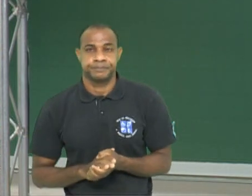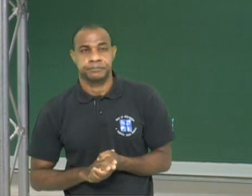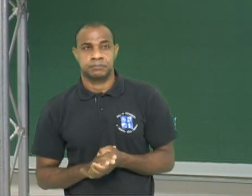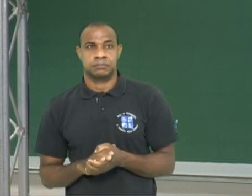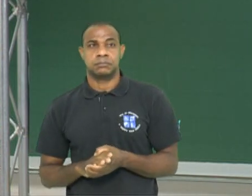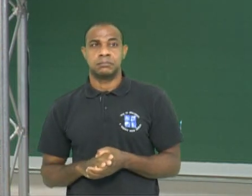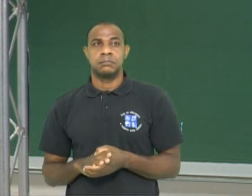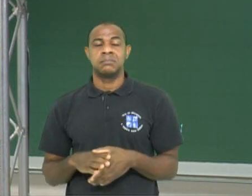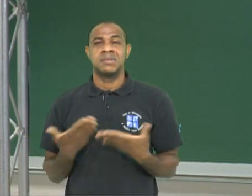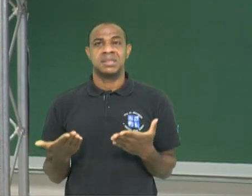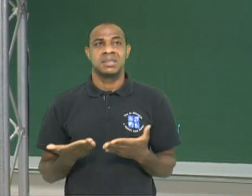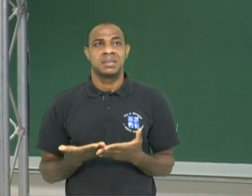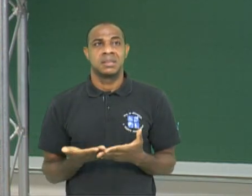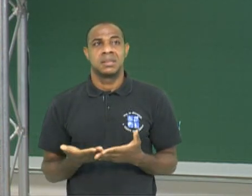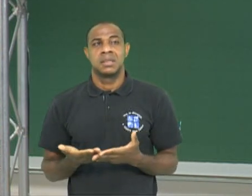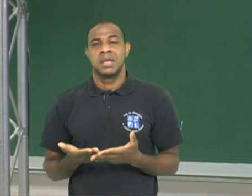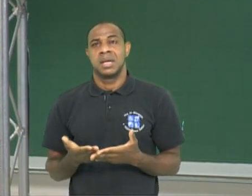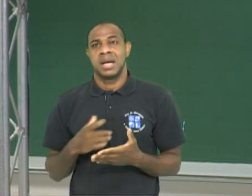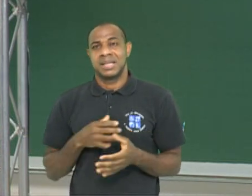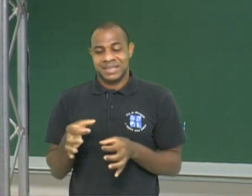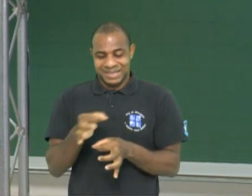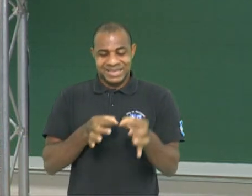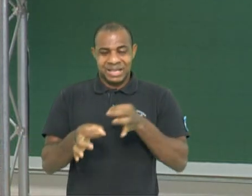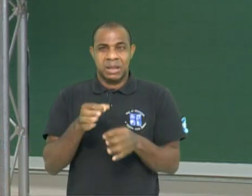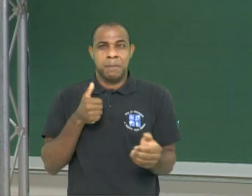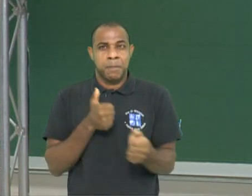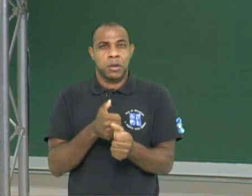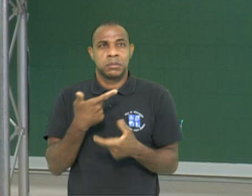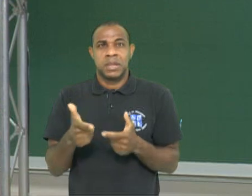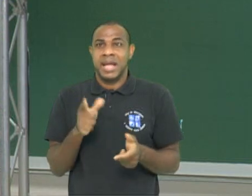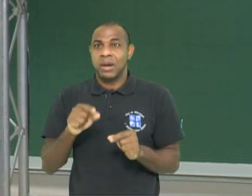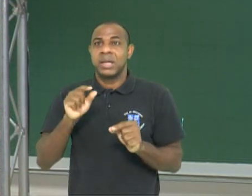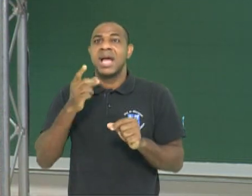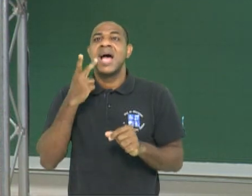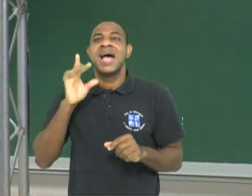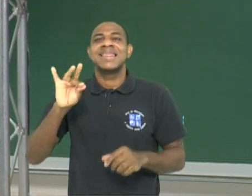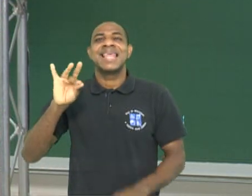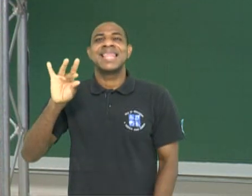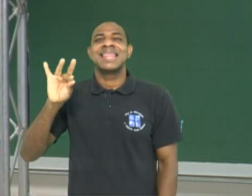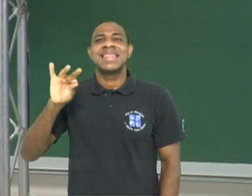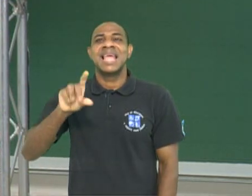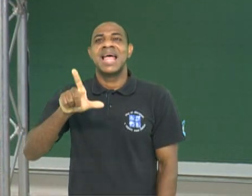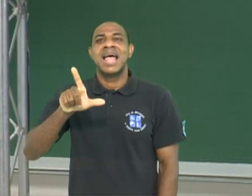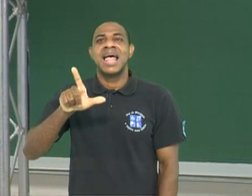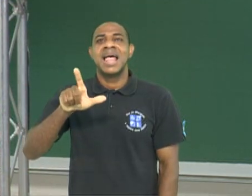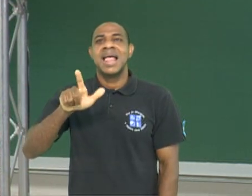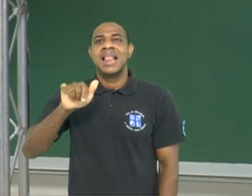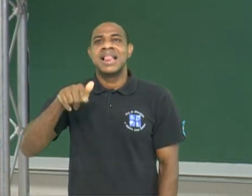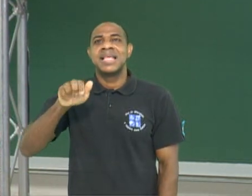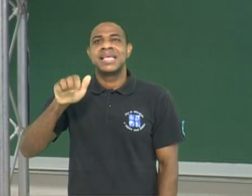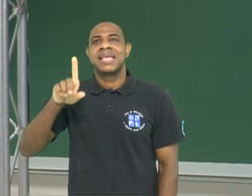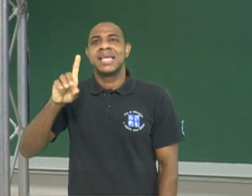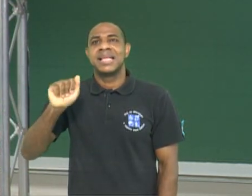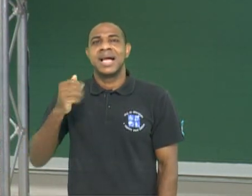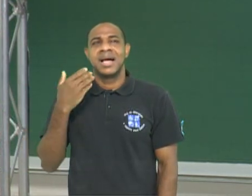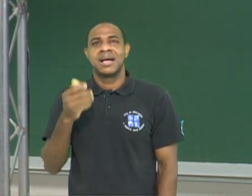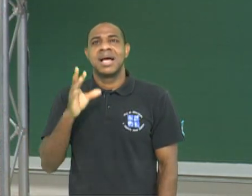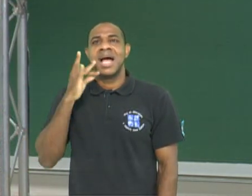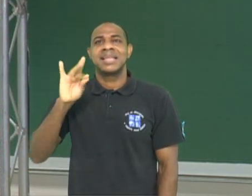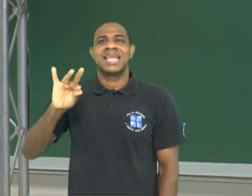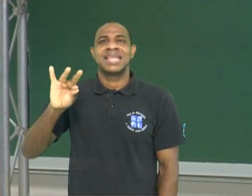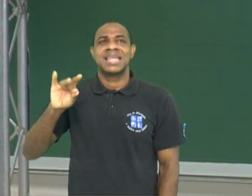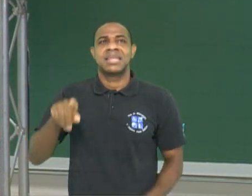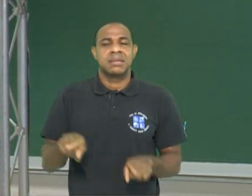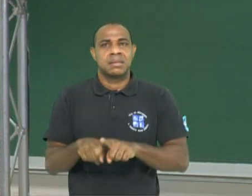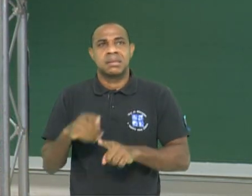é no estado sólido, né? Com células mais próximas. Ela é líquida e é o que a gente vai chamar de plasma sanguíneo. É uma matriz líquida e as